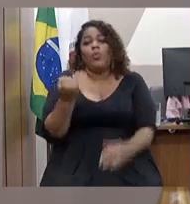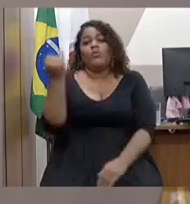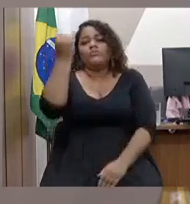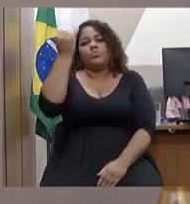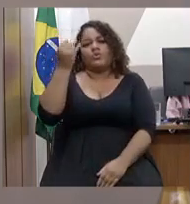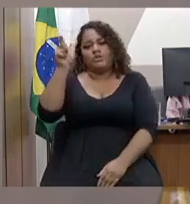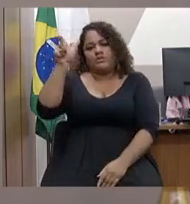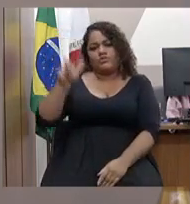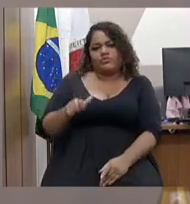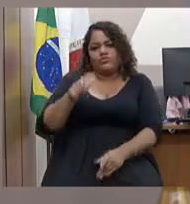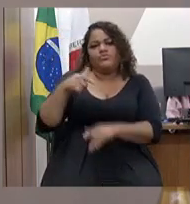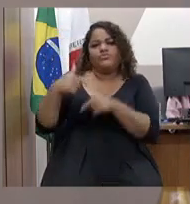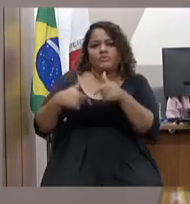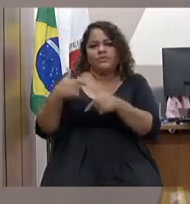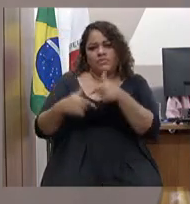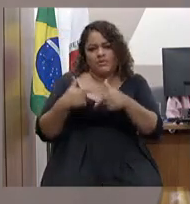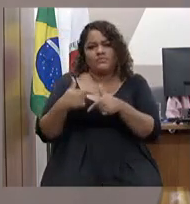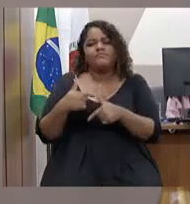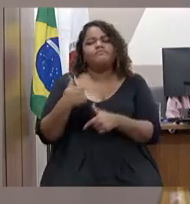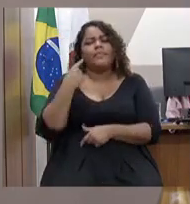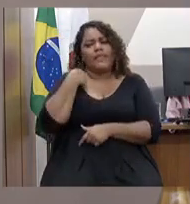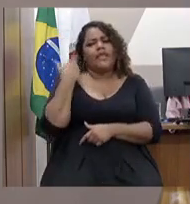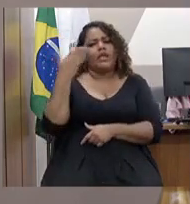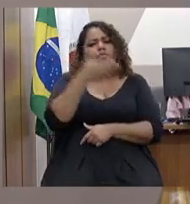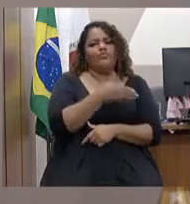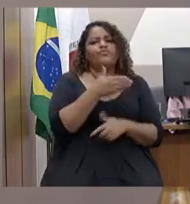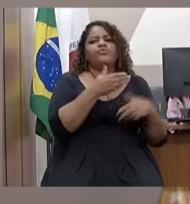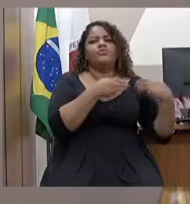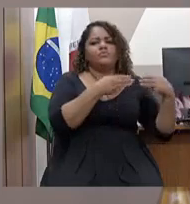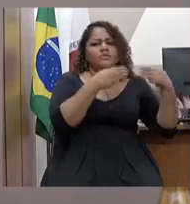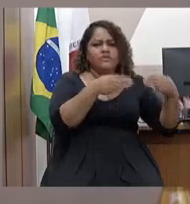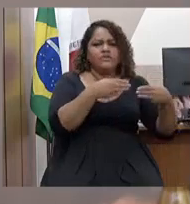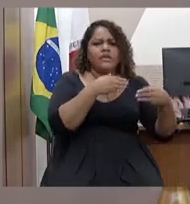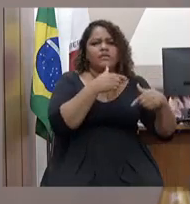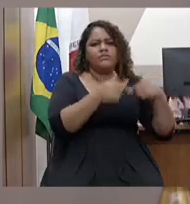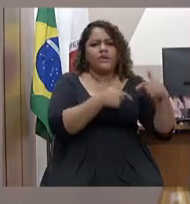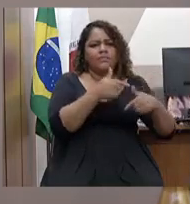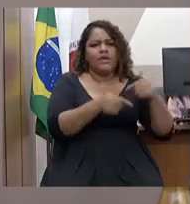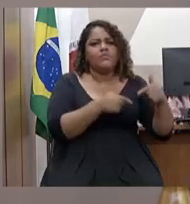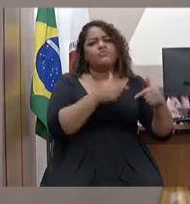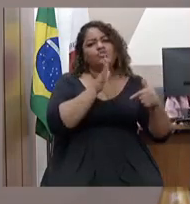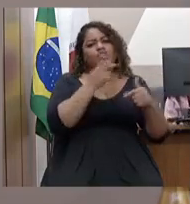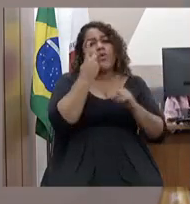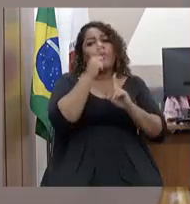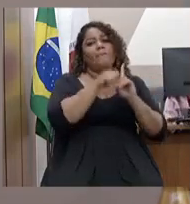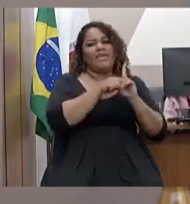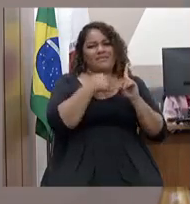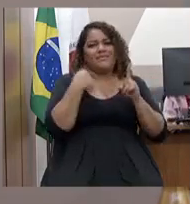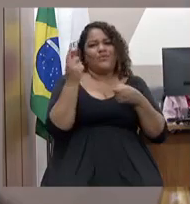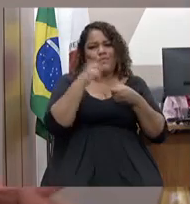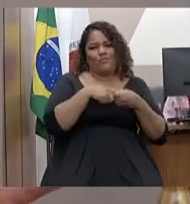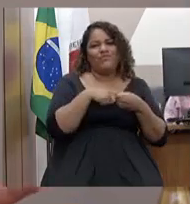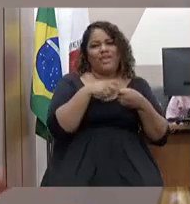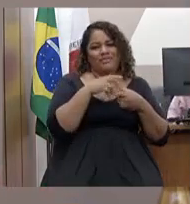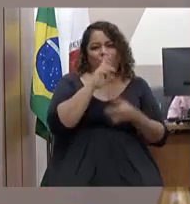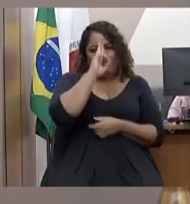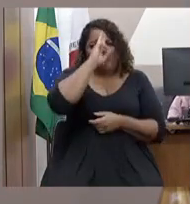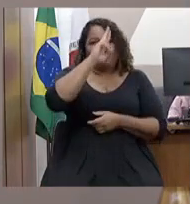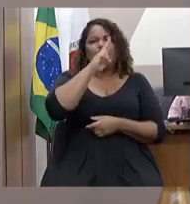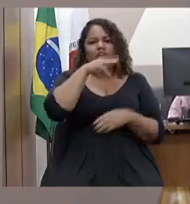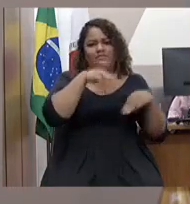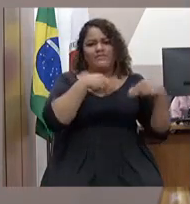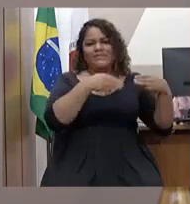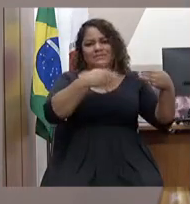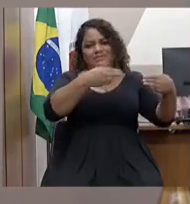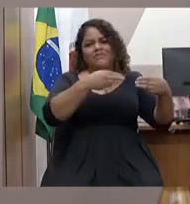nesse dia eu tava no ministério a trabalho né voltando já tem um mês que eu tô à frente do Ministério do Trabalho novamente e tava lá na fila do